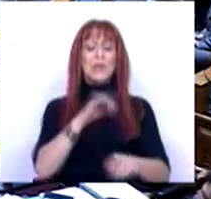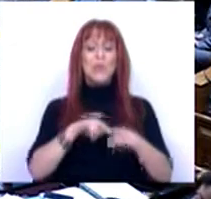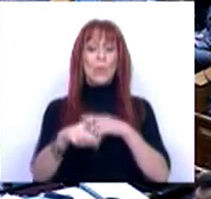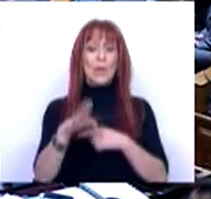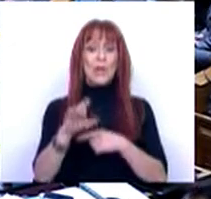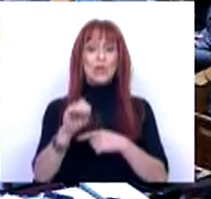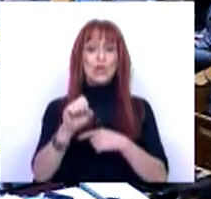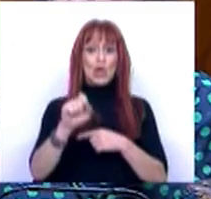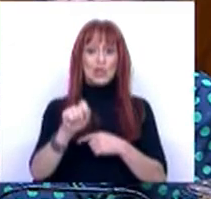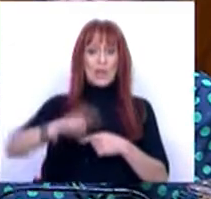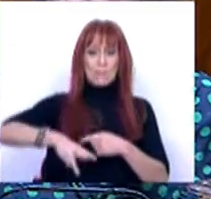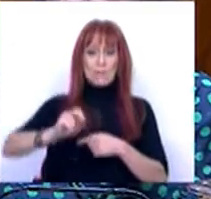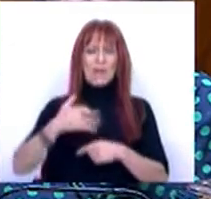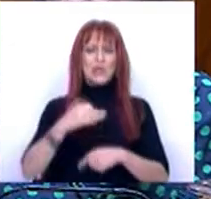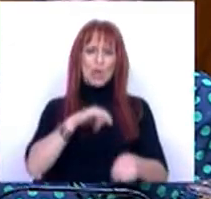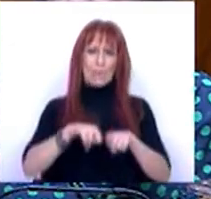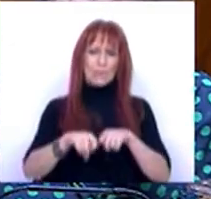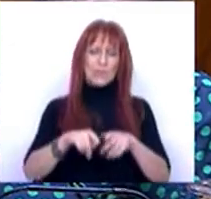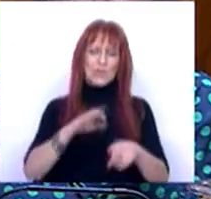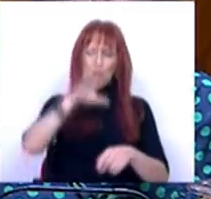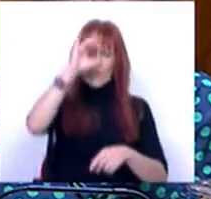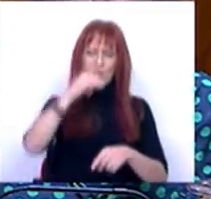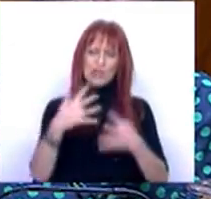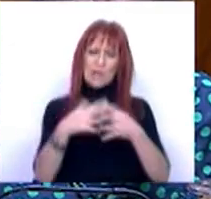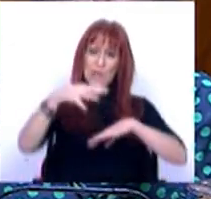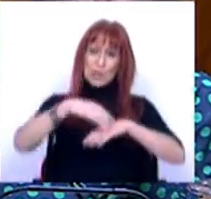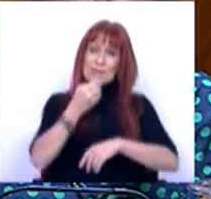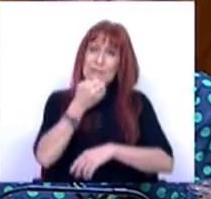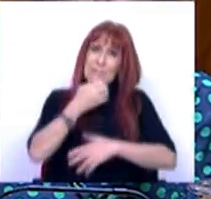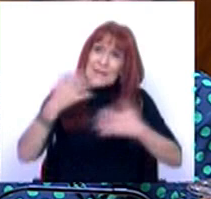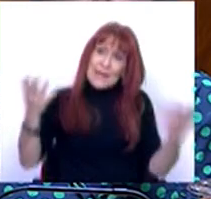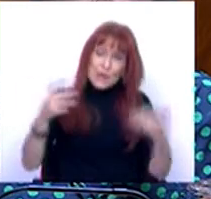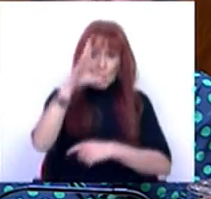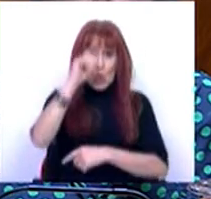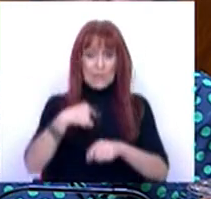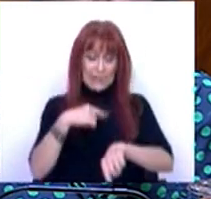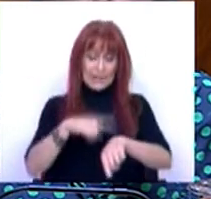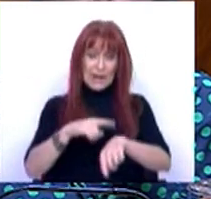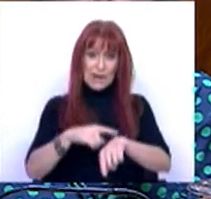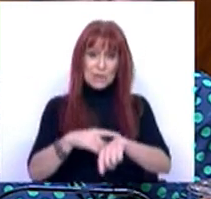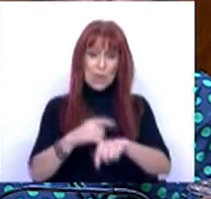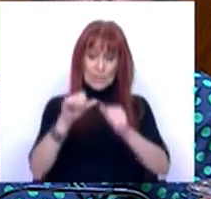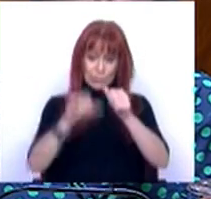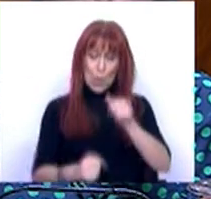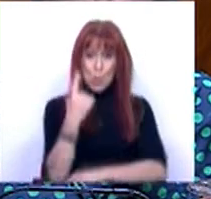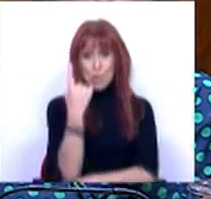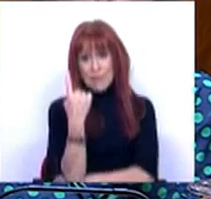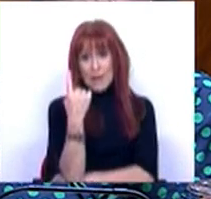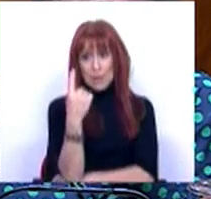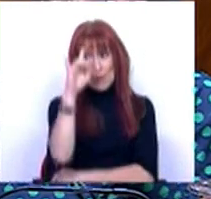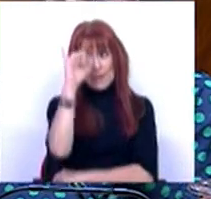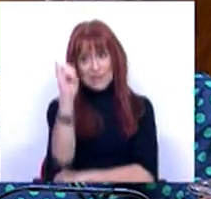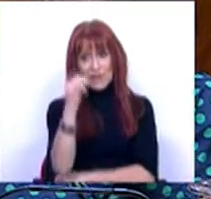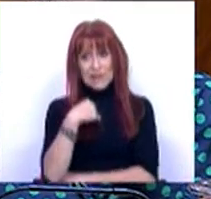Senhor deputado Jorge Mendes. Senhor Ministro das Infraestruturas, com toda a simpatia, o Governo ainda tem uma intervenção que,